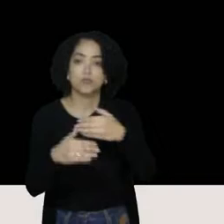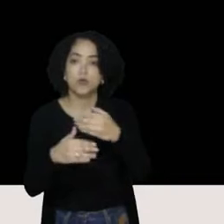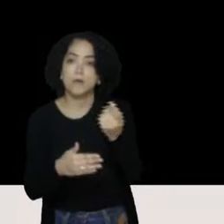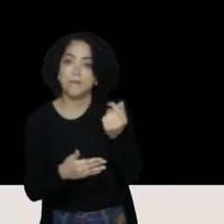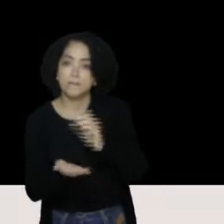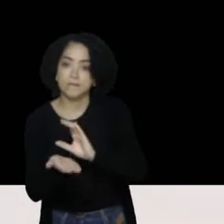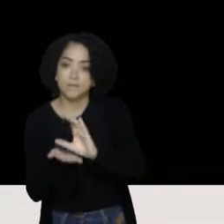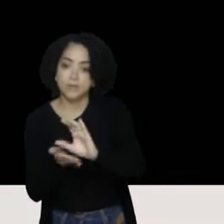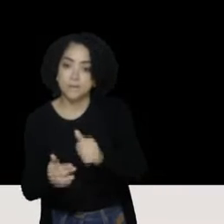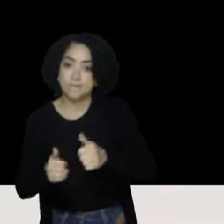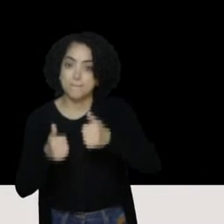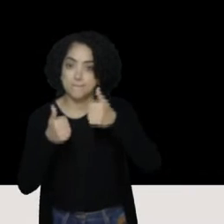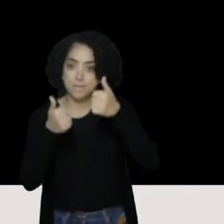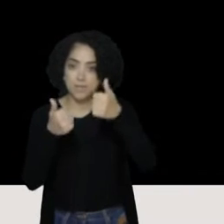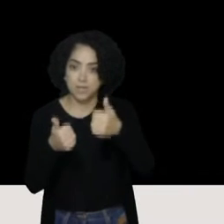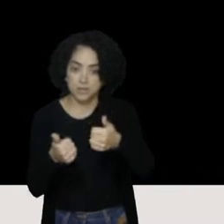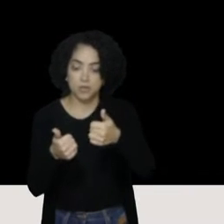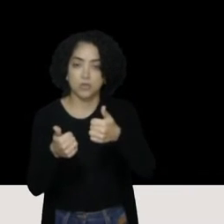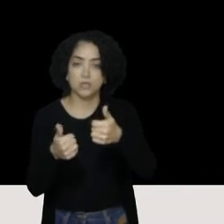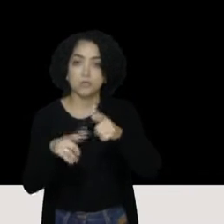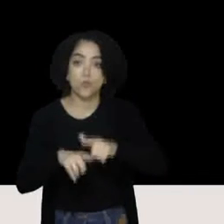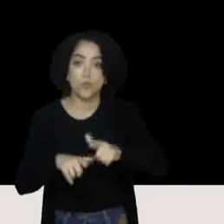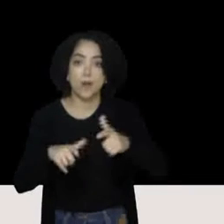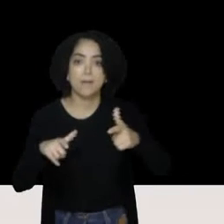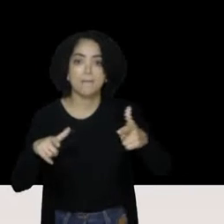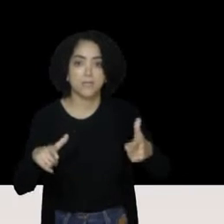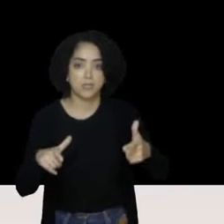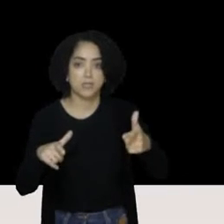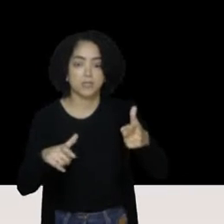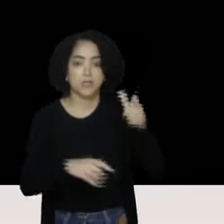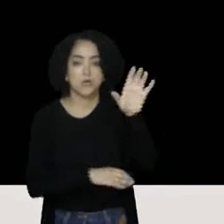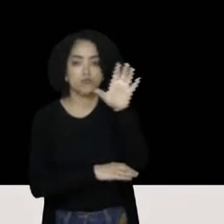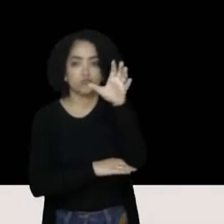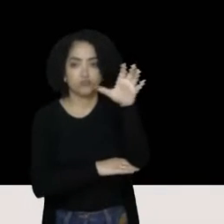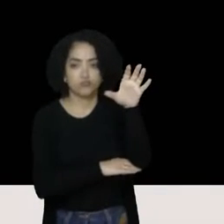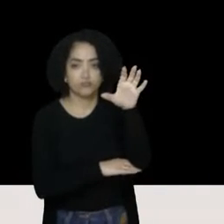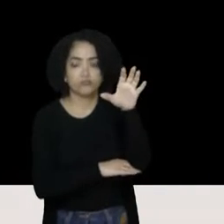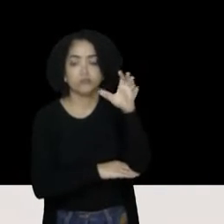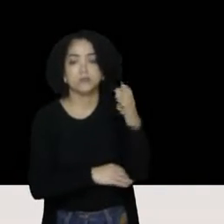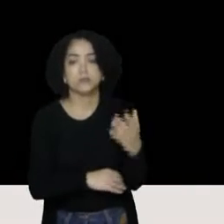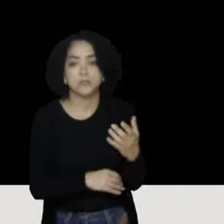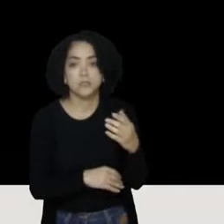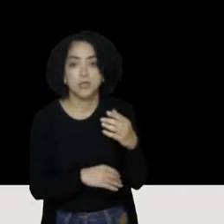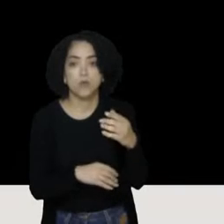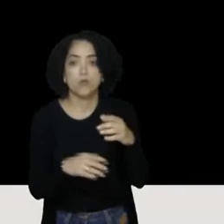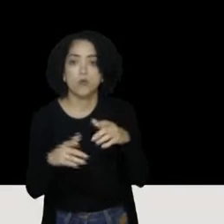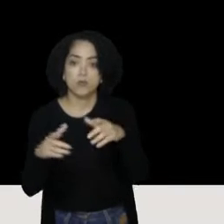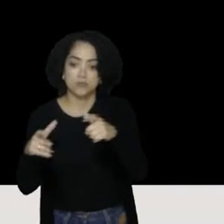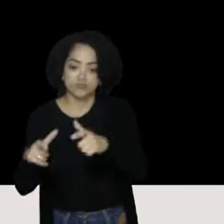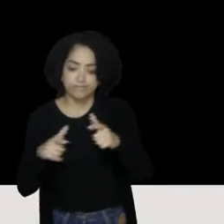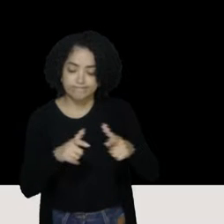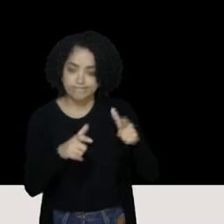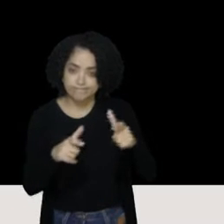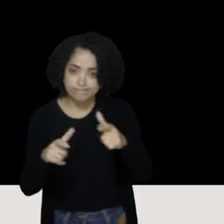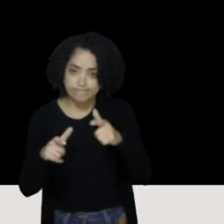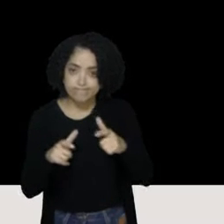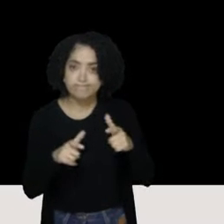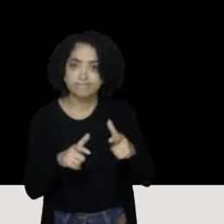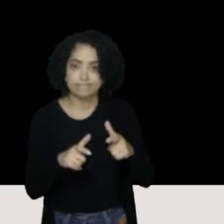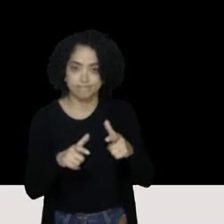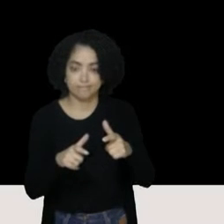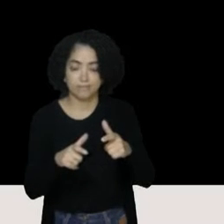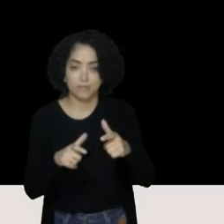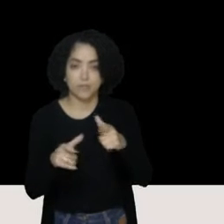melhoria e a ampliação do sinal de telefonia móvel nas comunidades de Linha Paulinha,